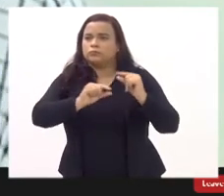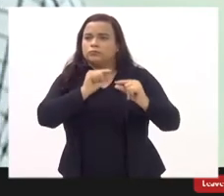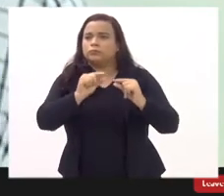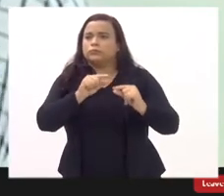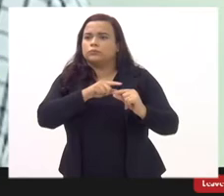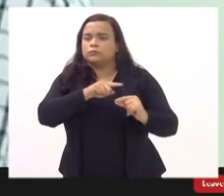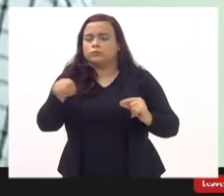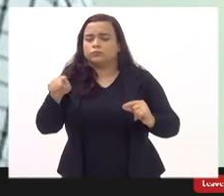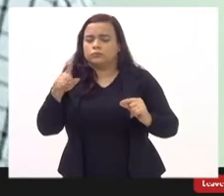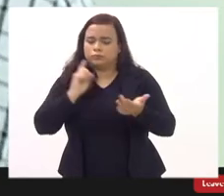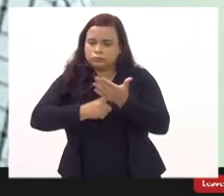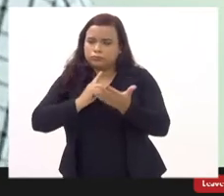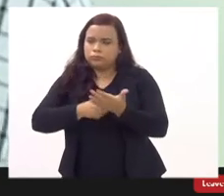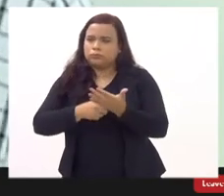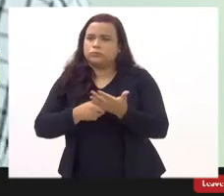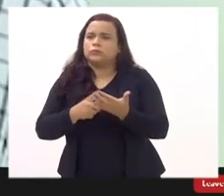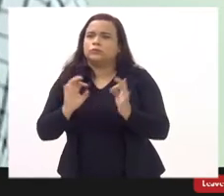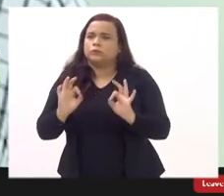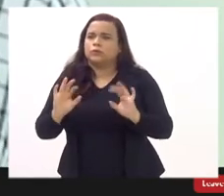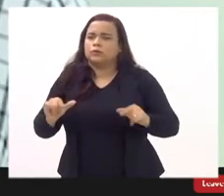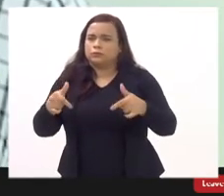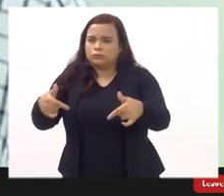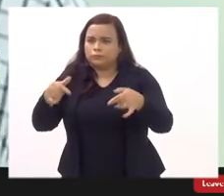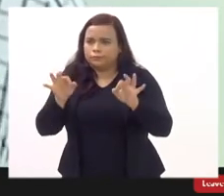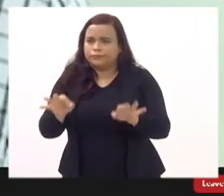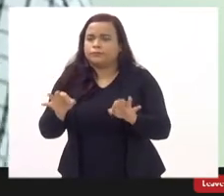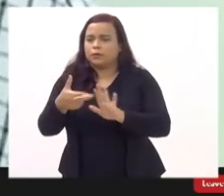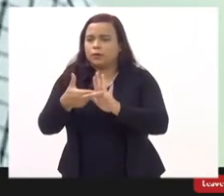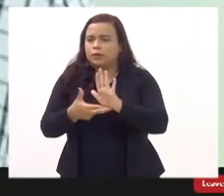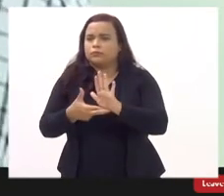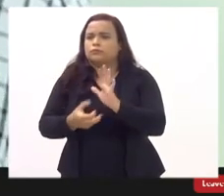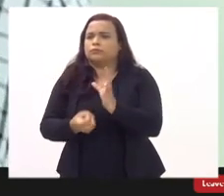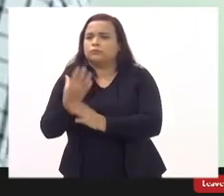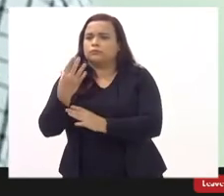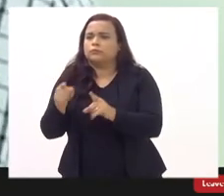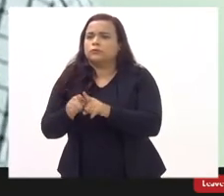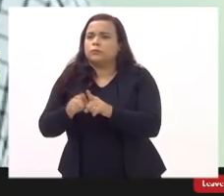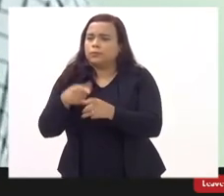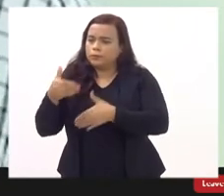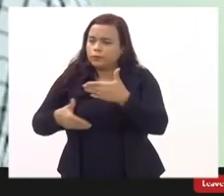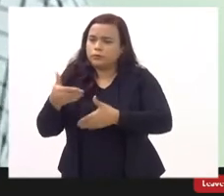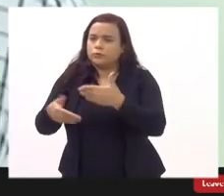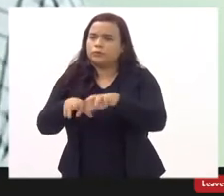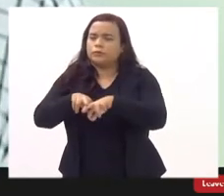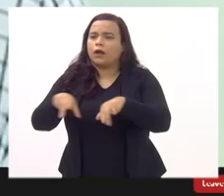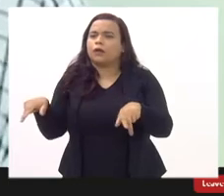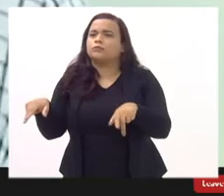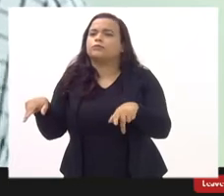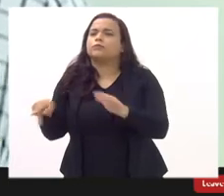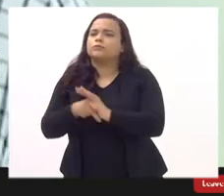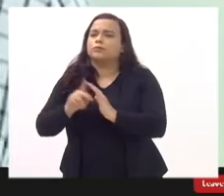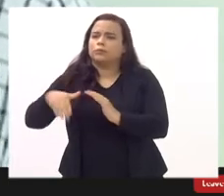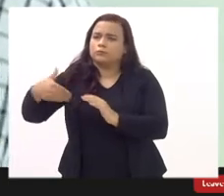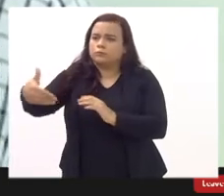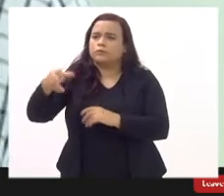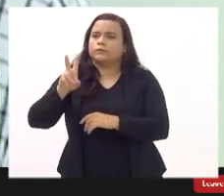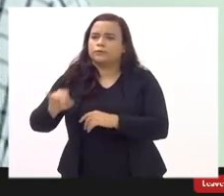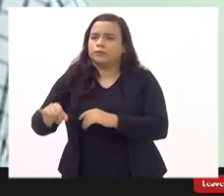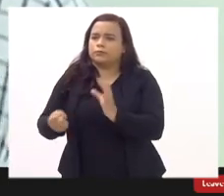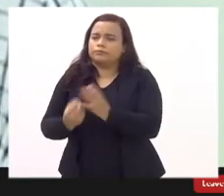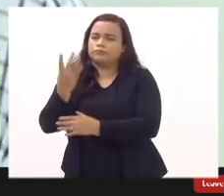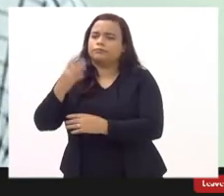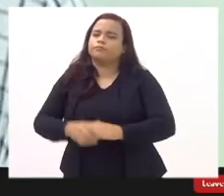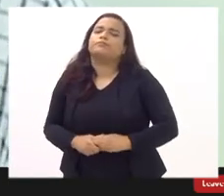nossa Secretaria para atuar ativamente nessa regulamentação e nos procedimentos que certamente depois nos